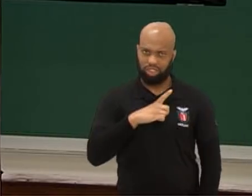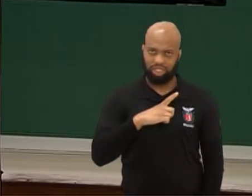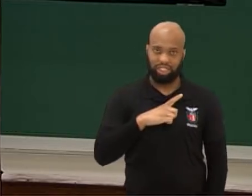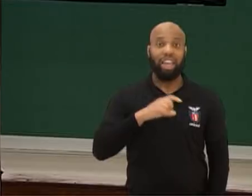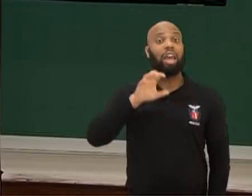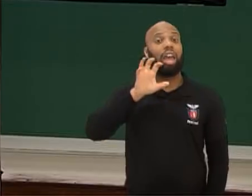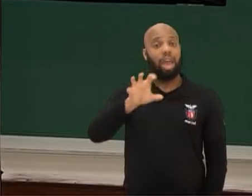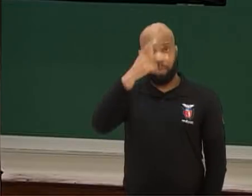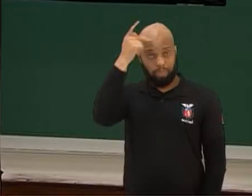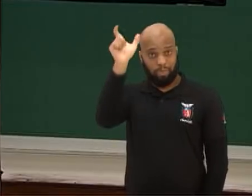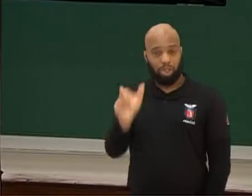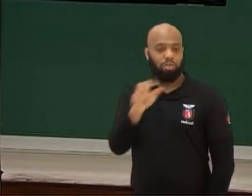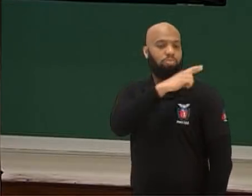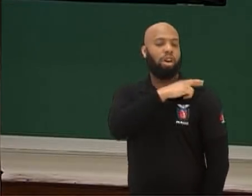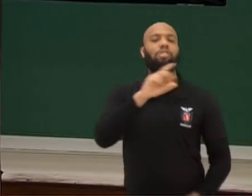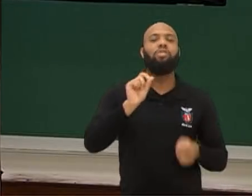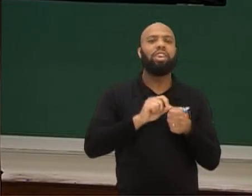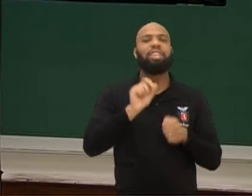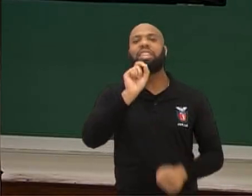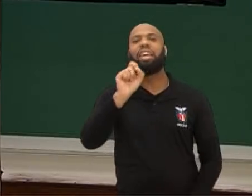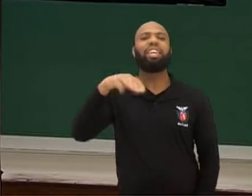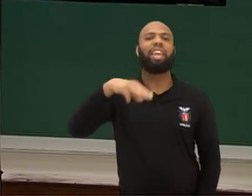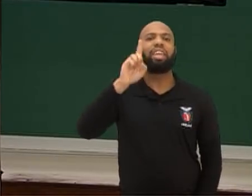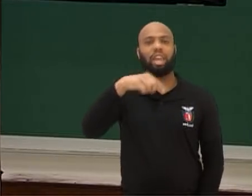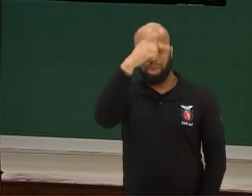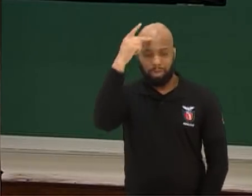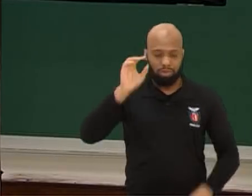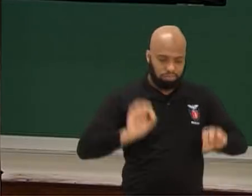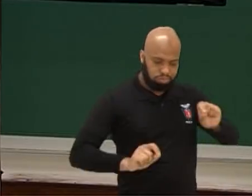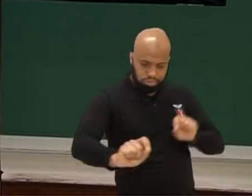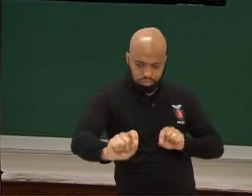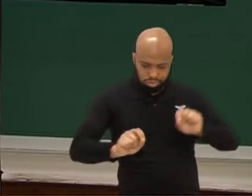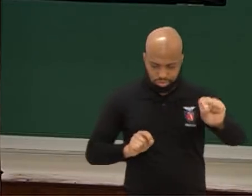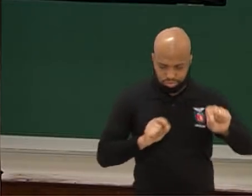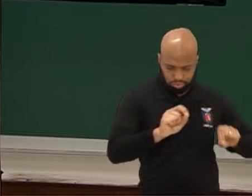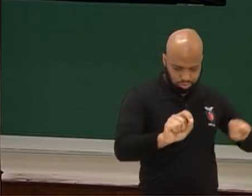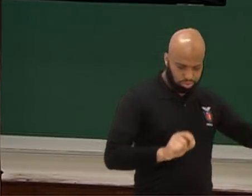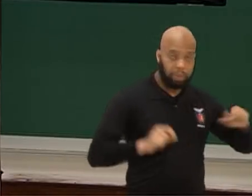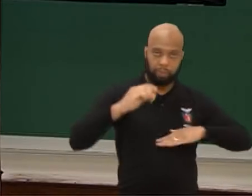os sonoplastas responsáveis por fazerem esses efeitos sonoros.